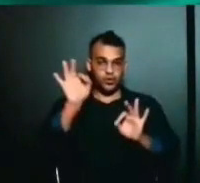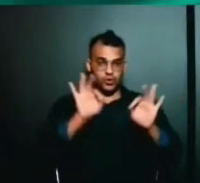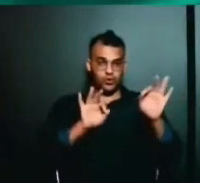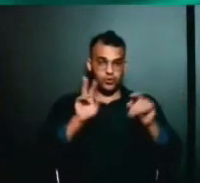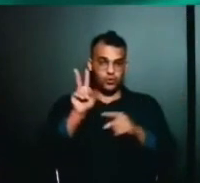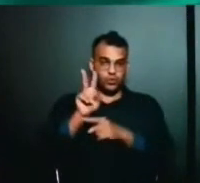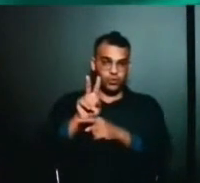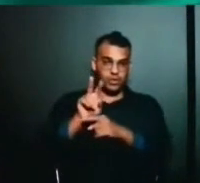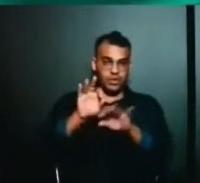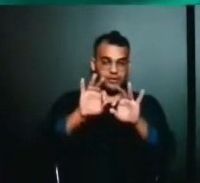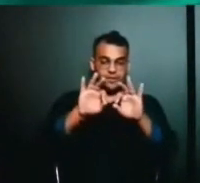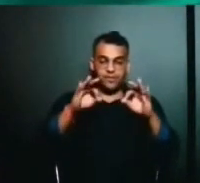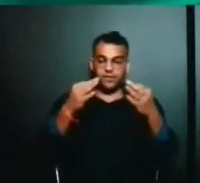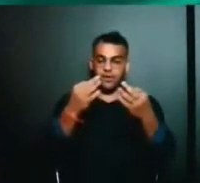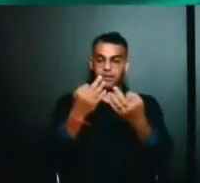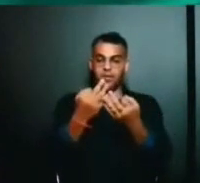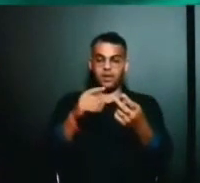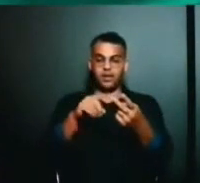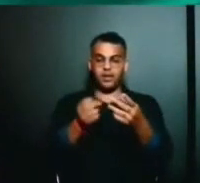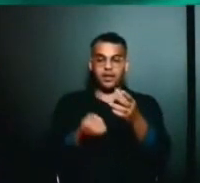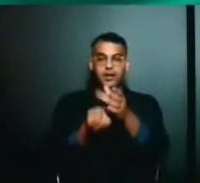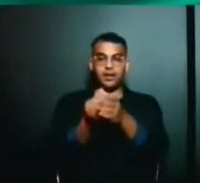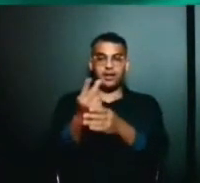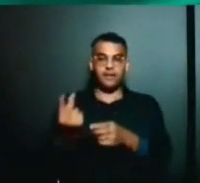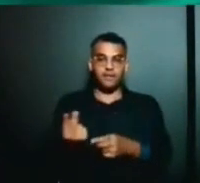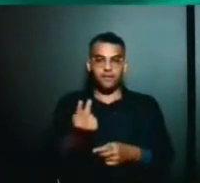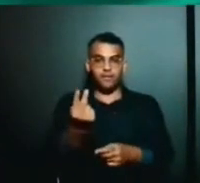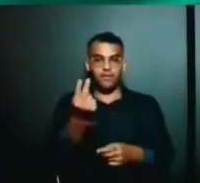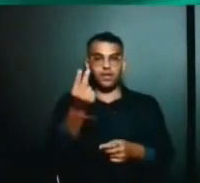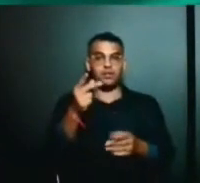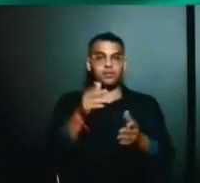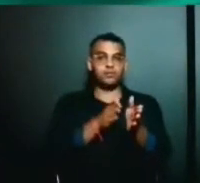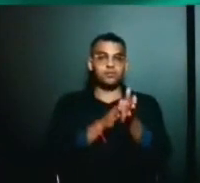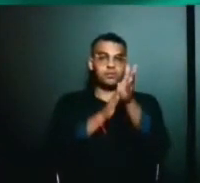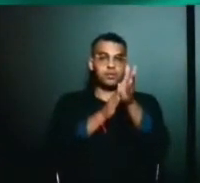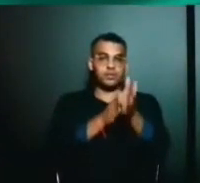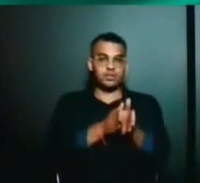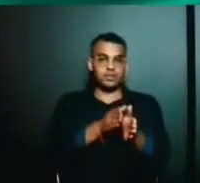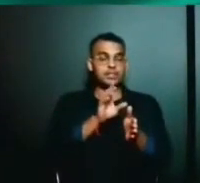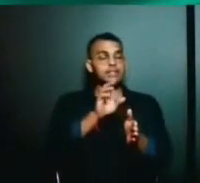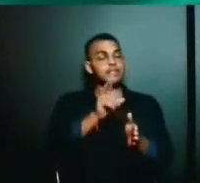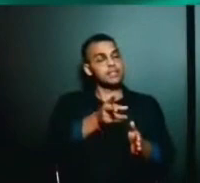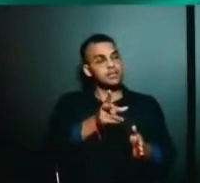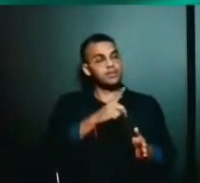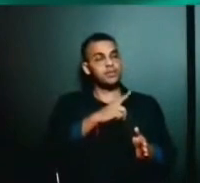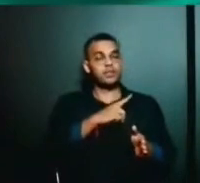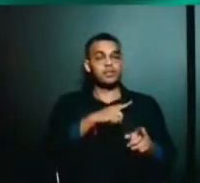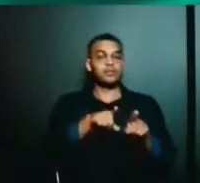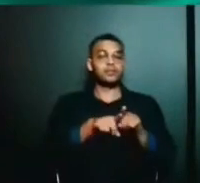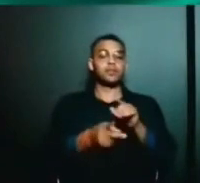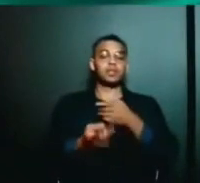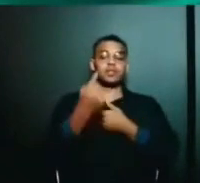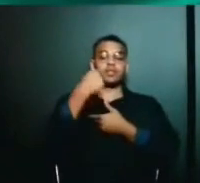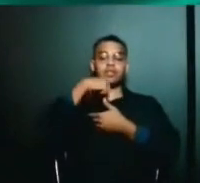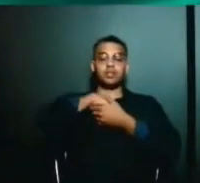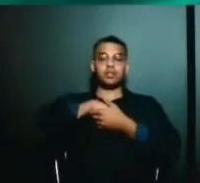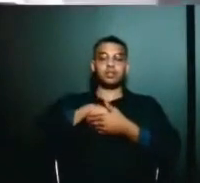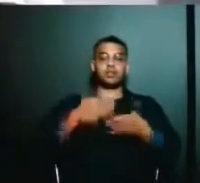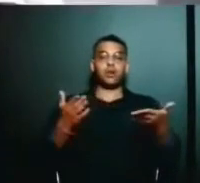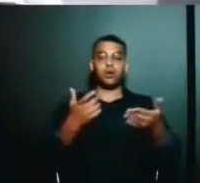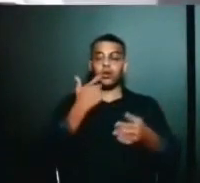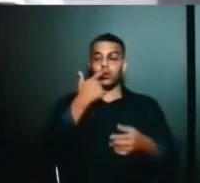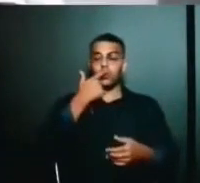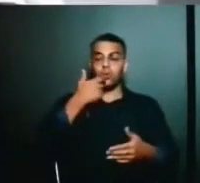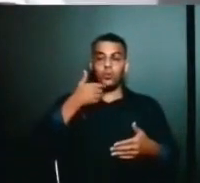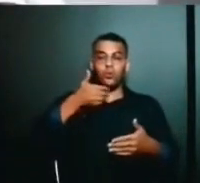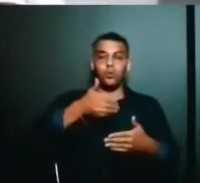sua família, os seus valores, os seus princípios, tudo reage de dentro para fora. Então, a gente está chegando perto de uma eleição presidencial